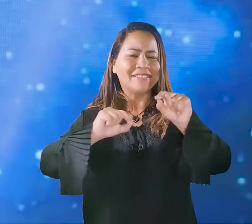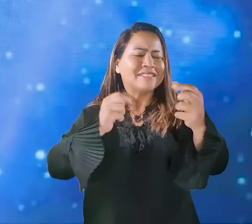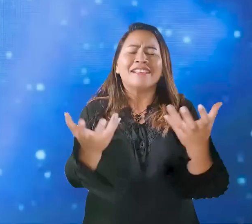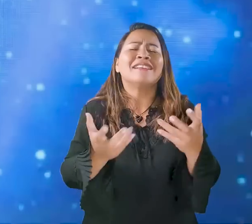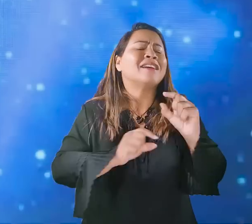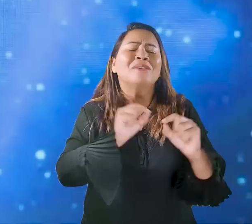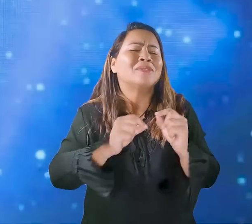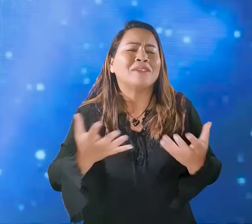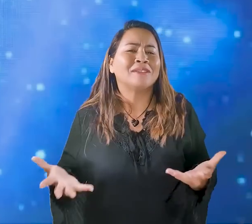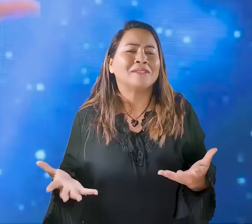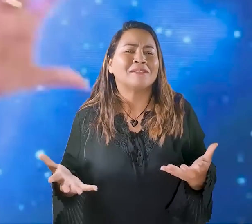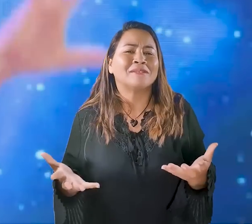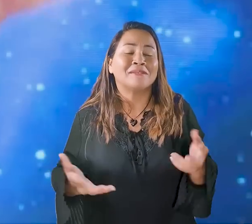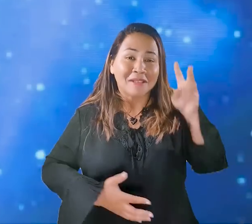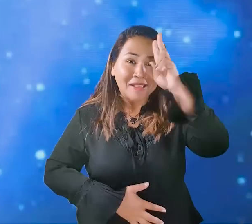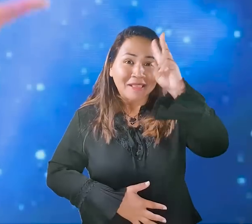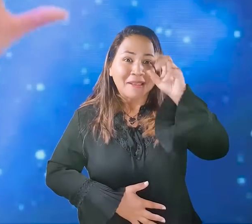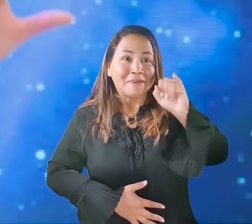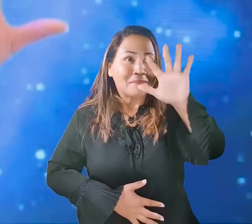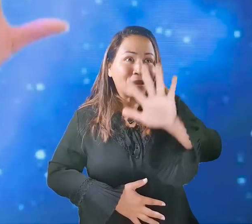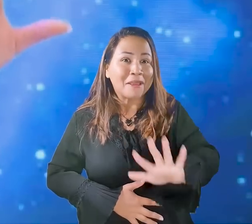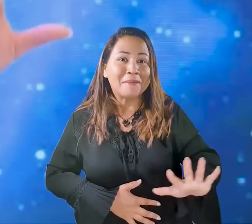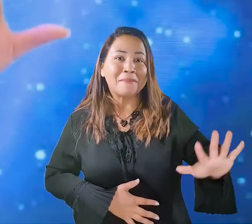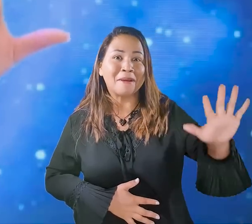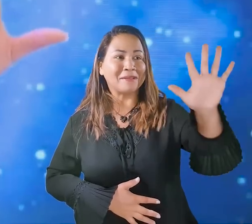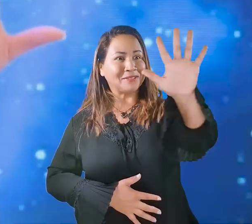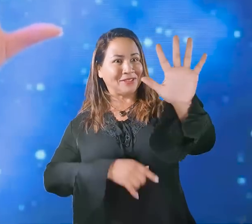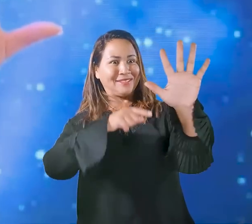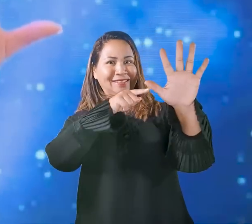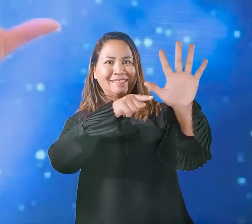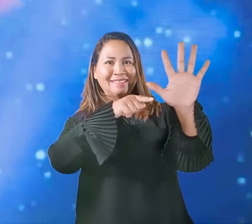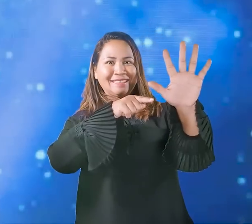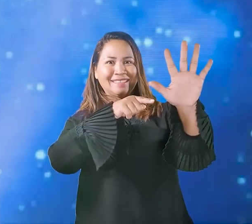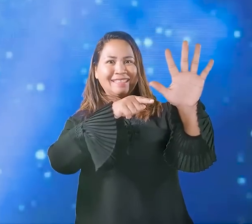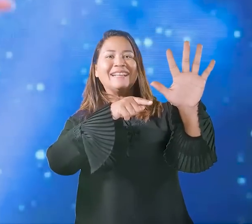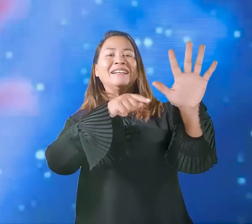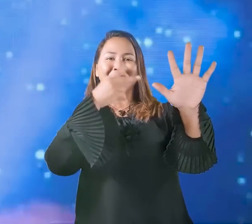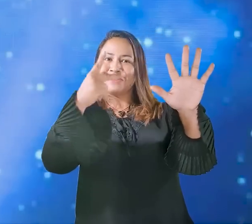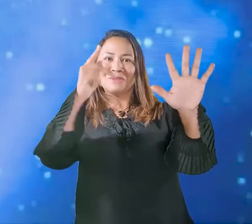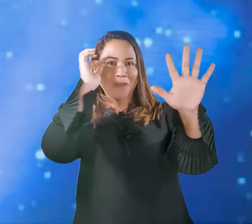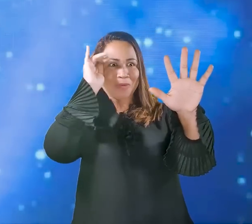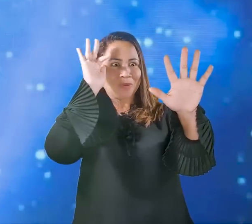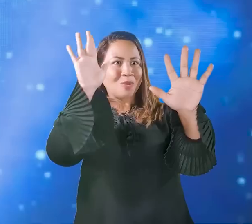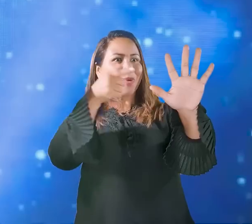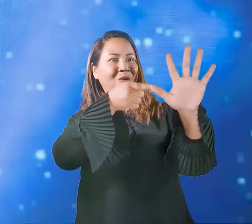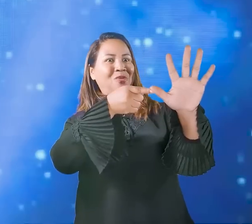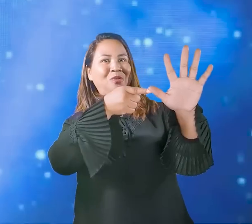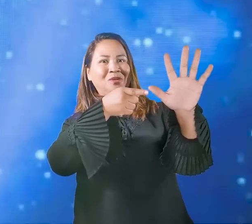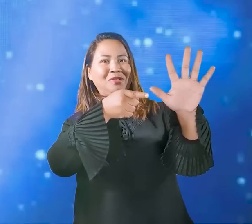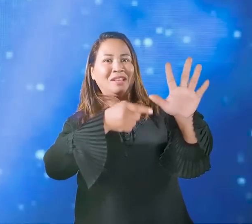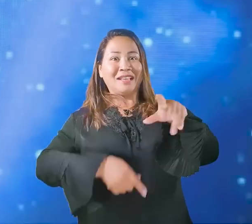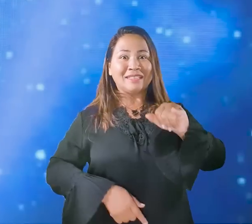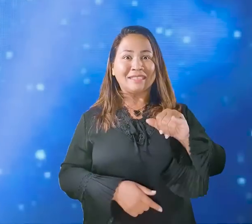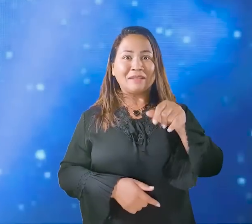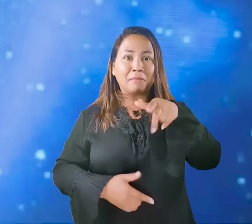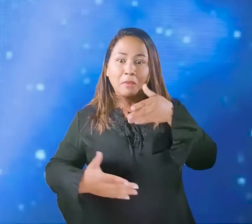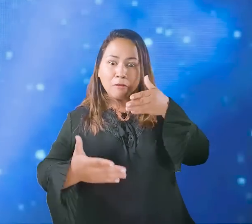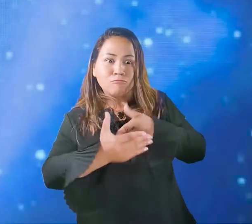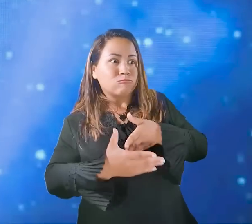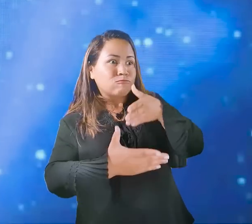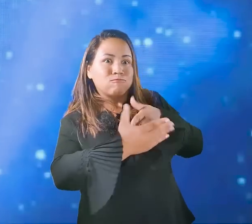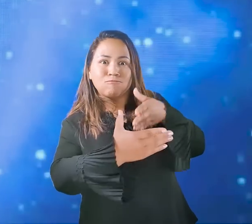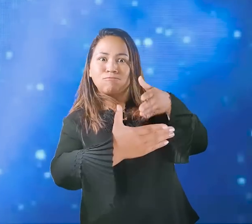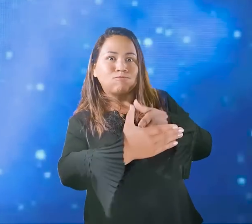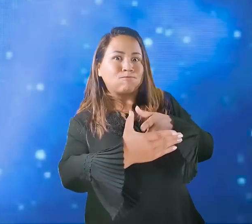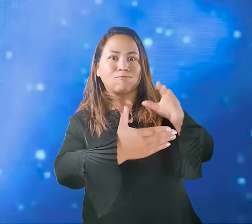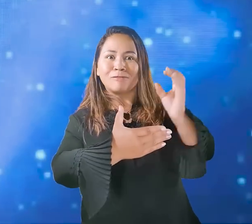Traga a imagem do teu sonho. E se nada te impedisse, se nada no